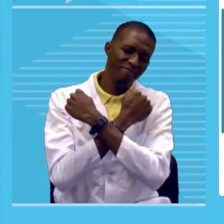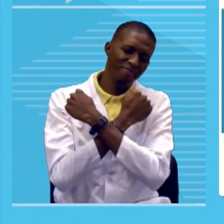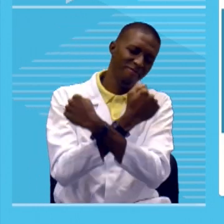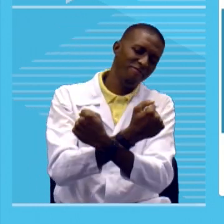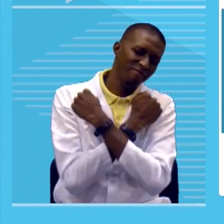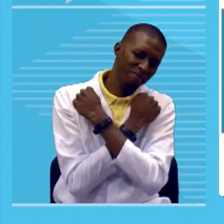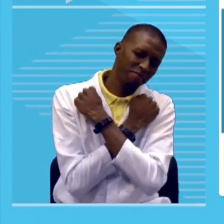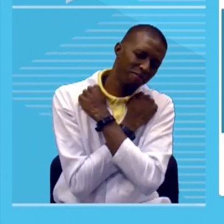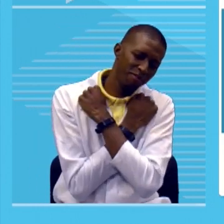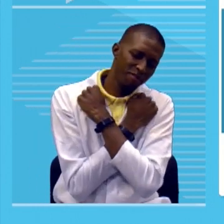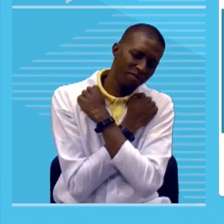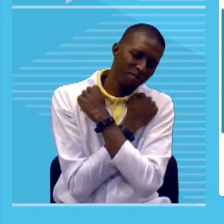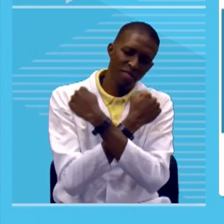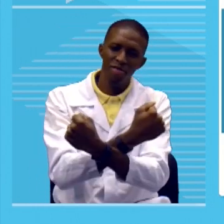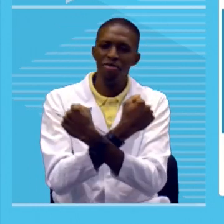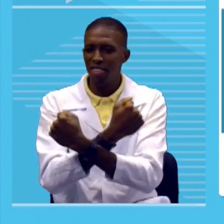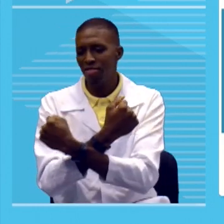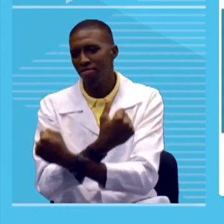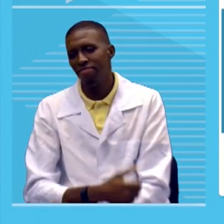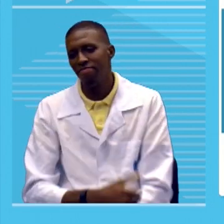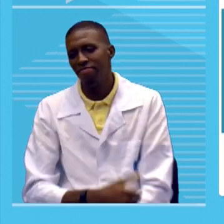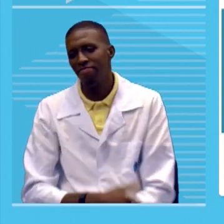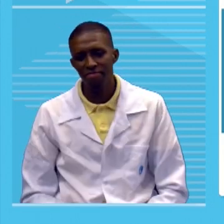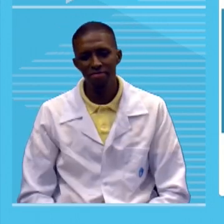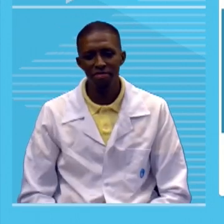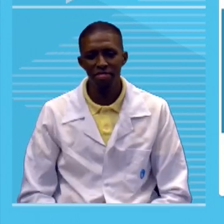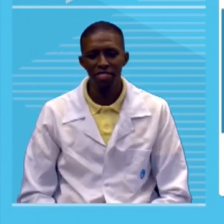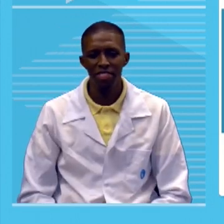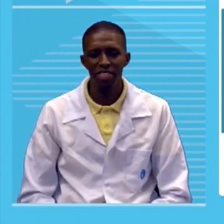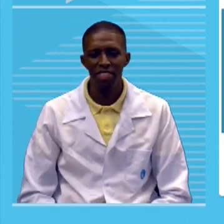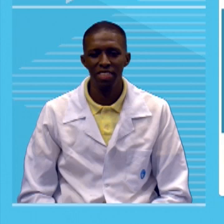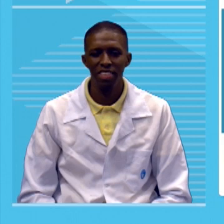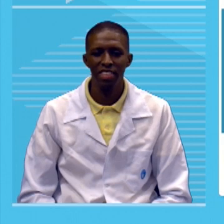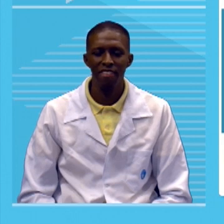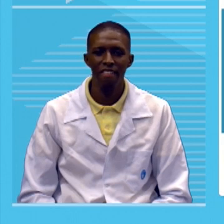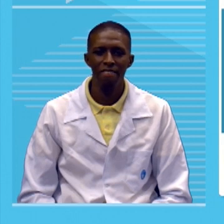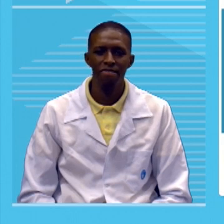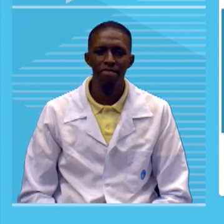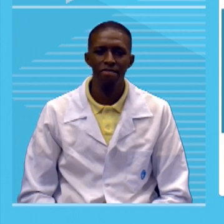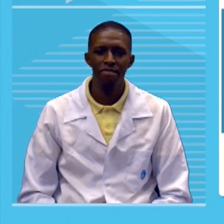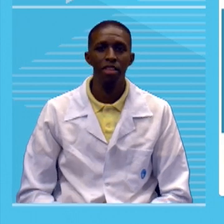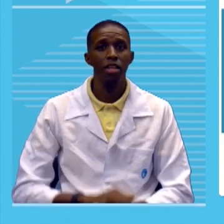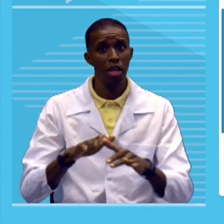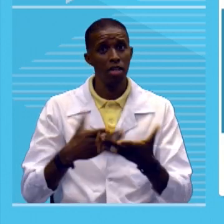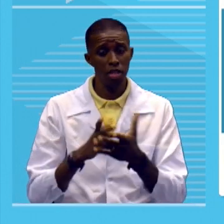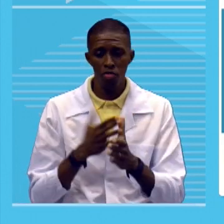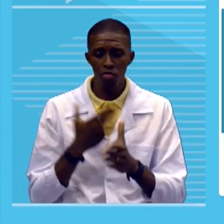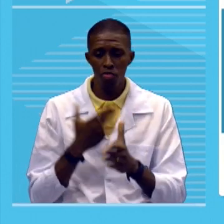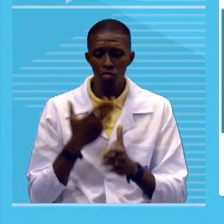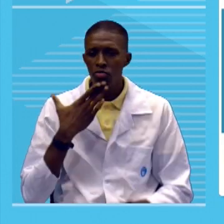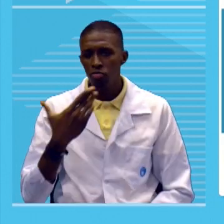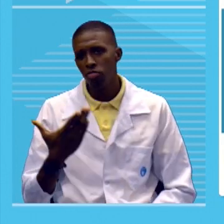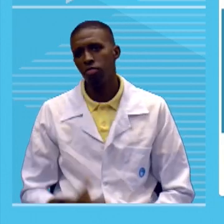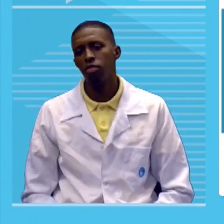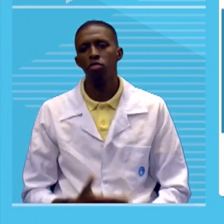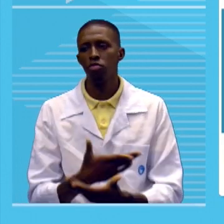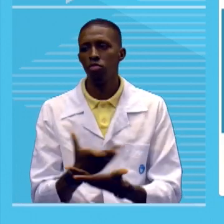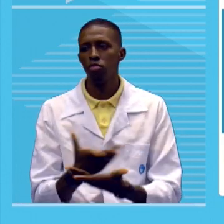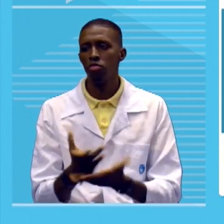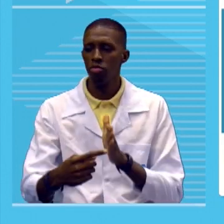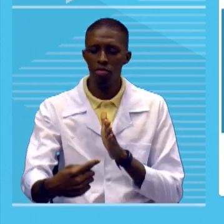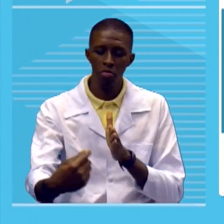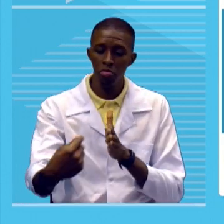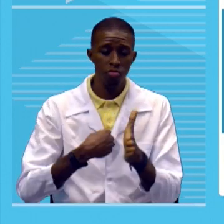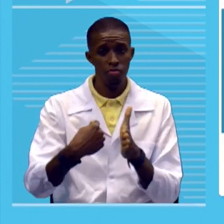turma. Vamos lá, eu quero que vocês hoje perguntem muito. Perguntem